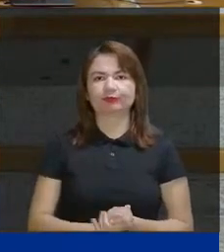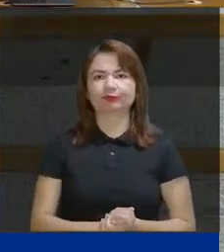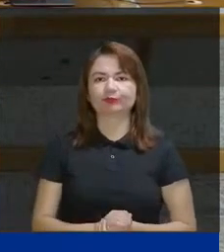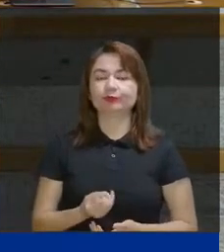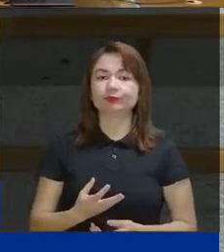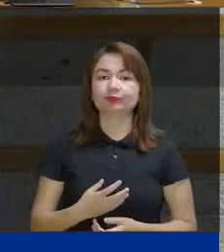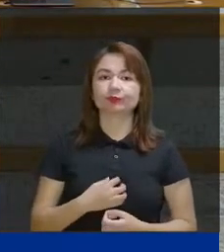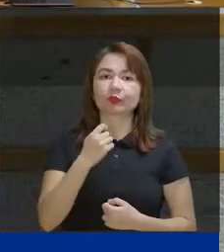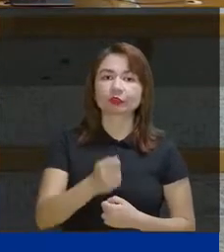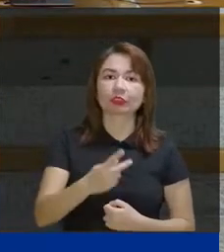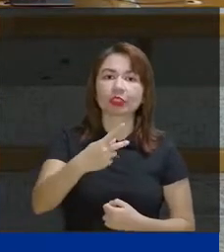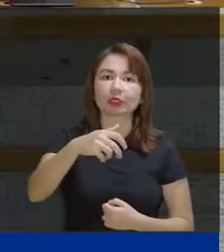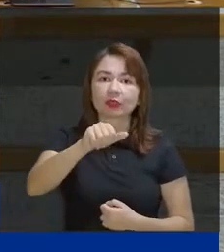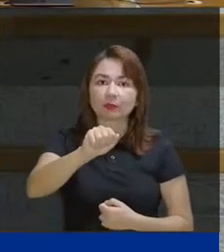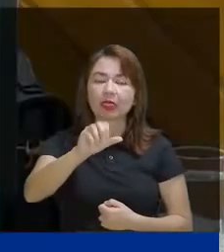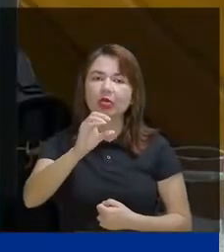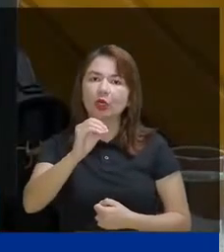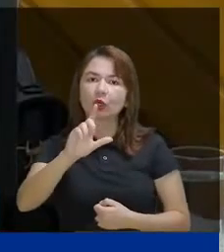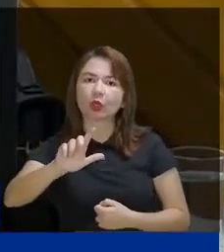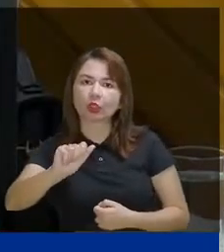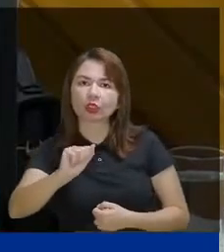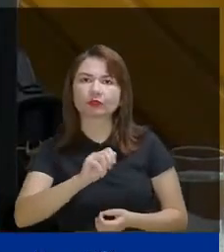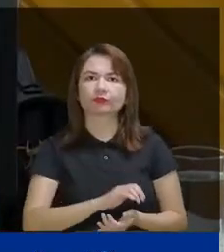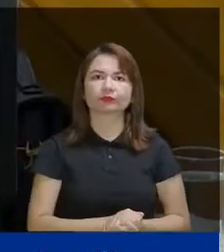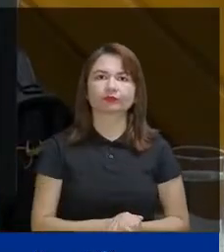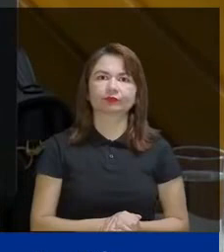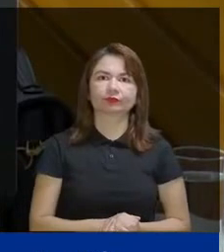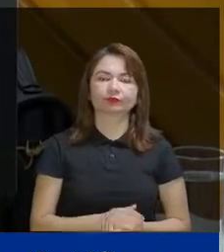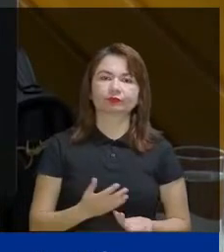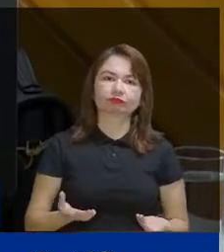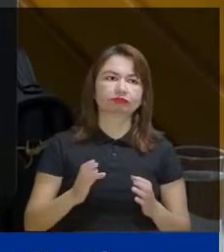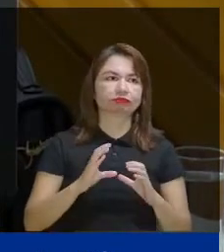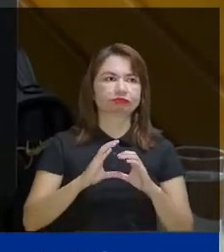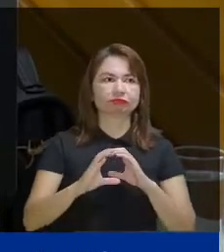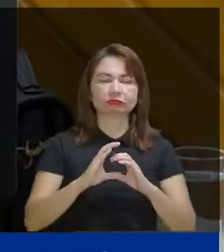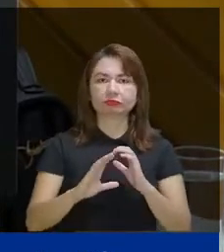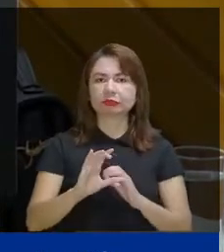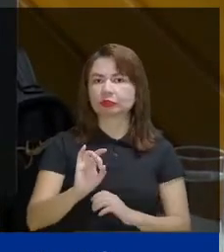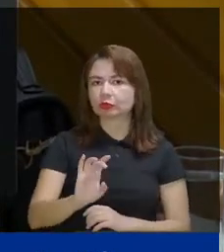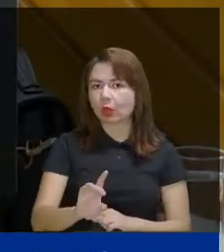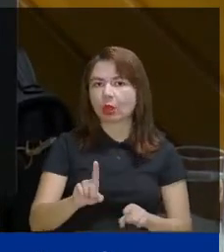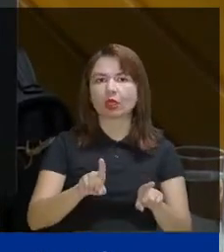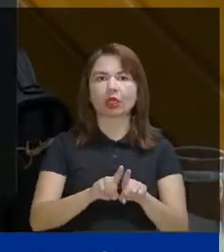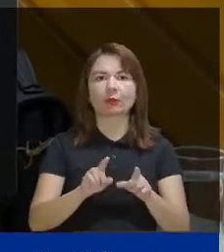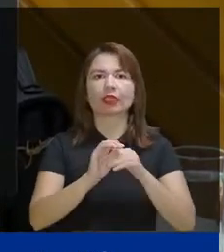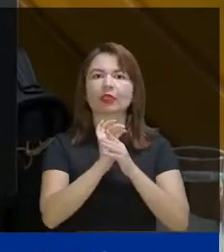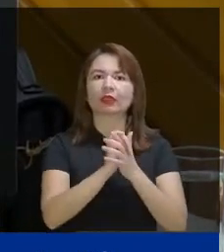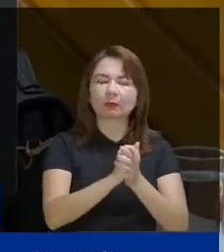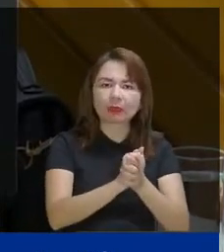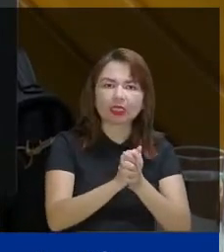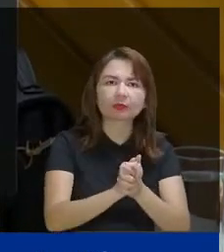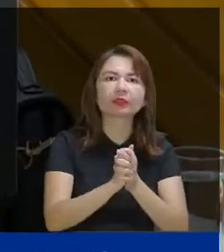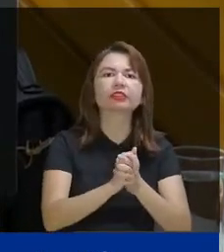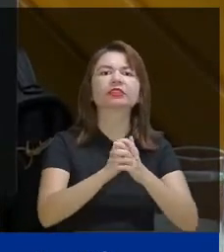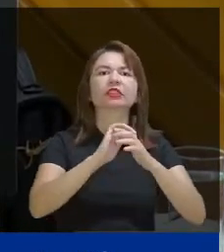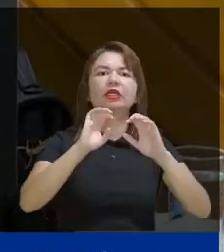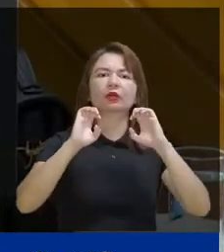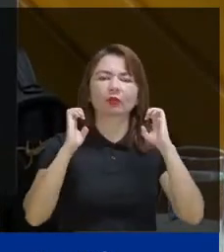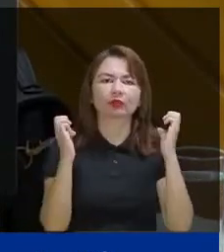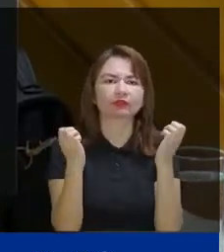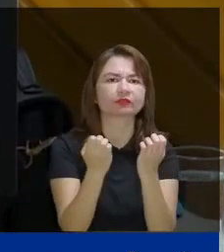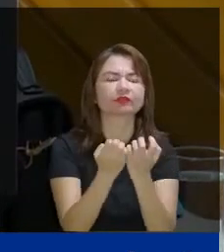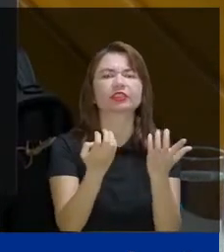Perfeito. Juíza Paula Santos. Em comunicações, apenas também parabenizar o evento,